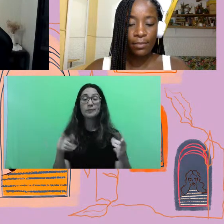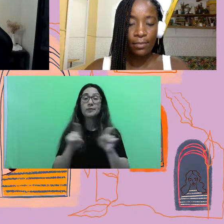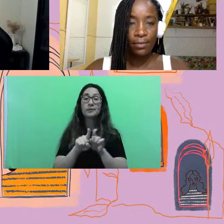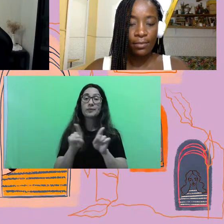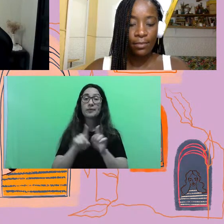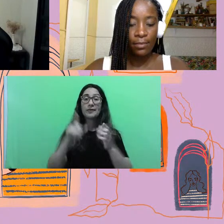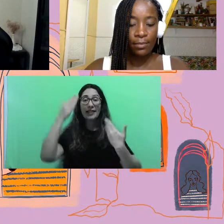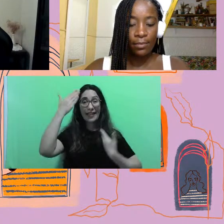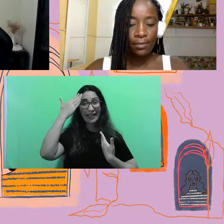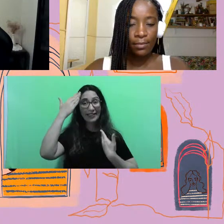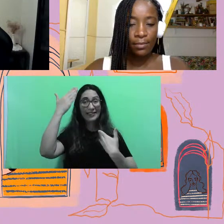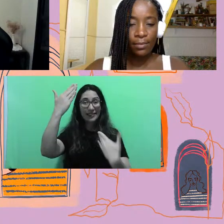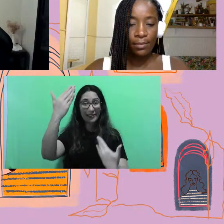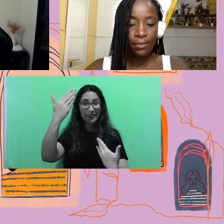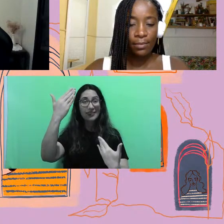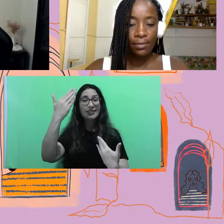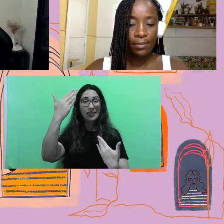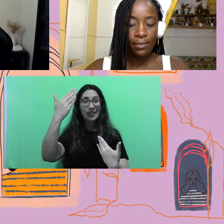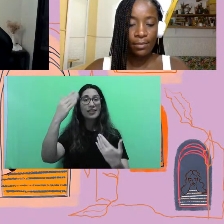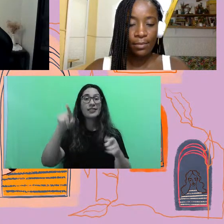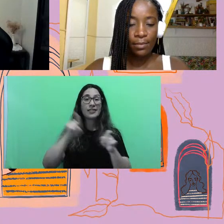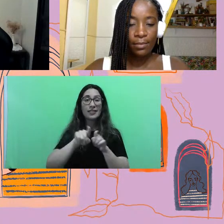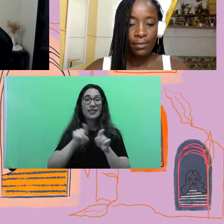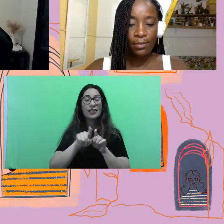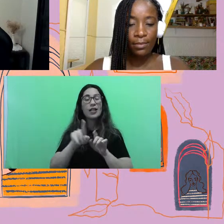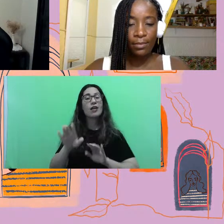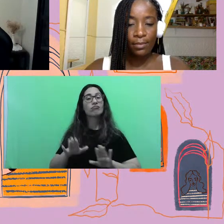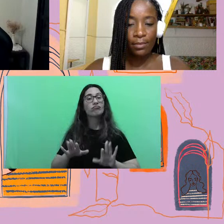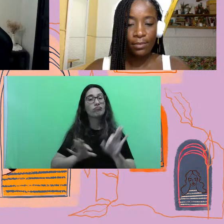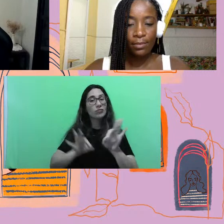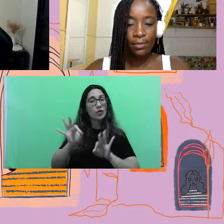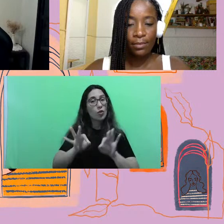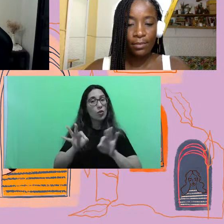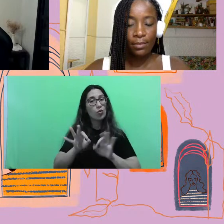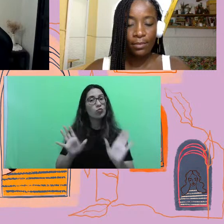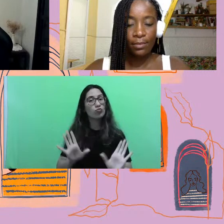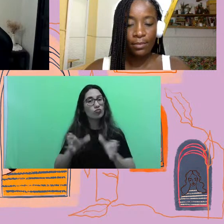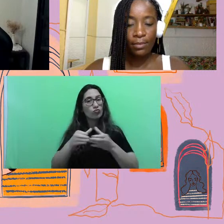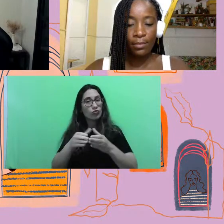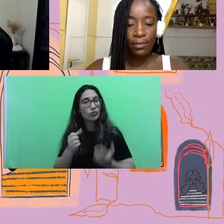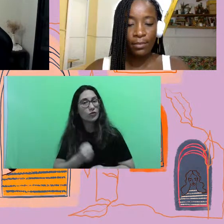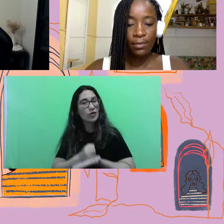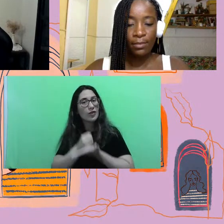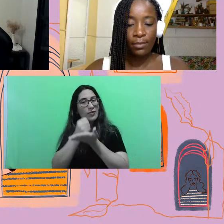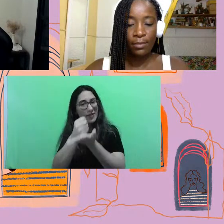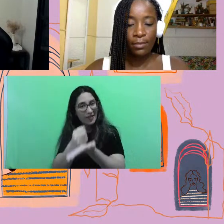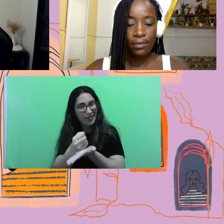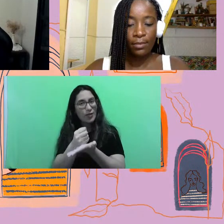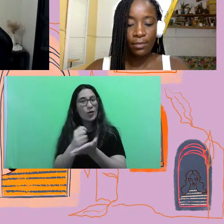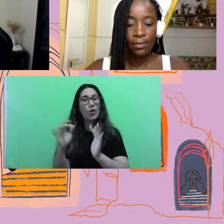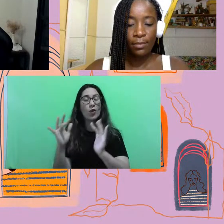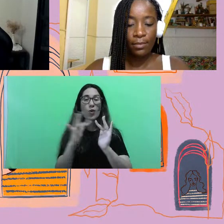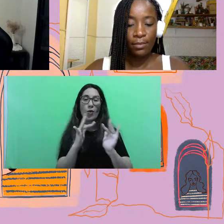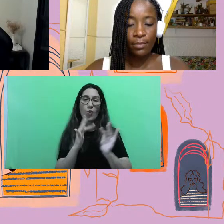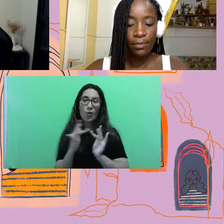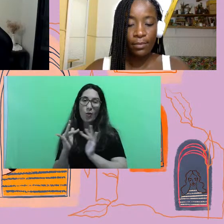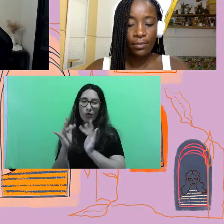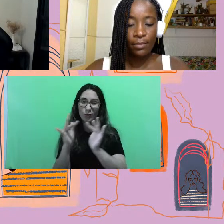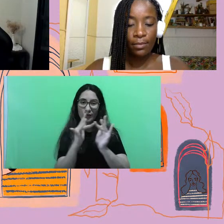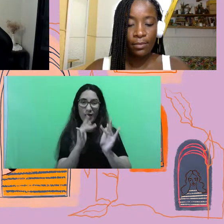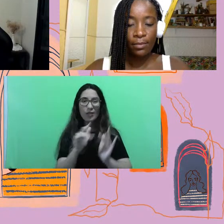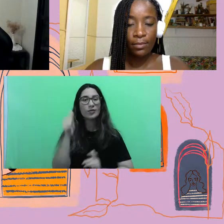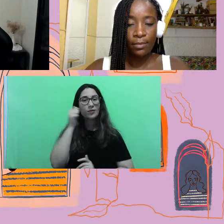Agradecer muito também a Movimentar, né, Produções, que esteve aí nos auxiliando aí nesse contato com as meninas. Agradecer